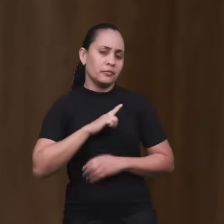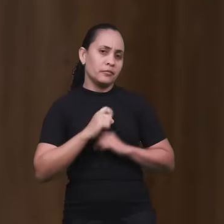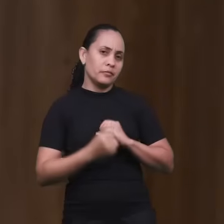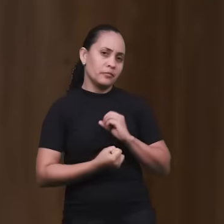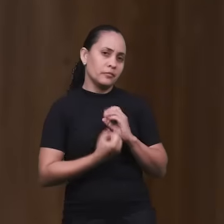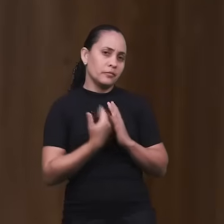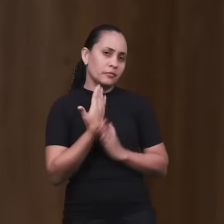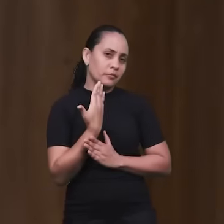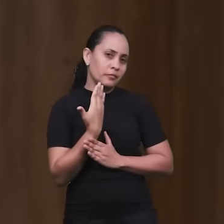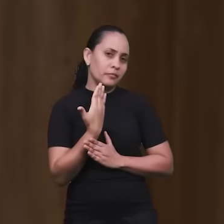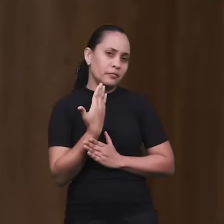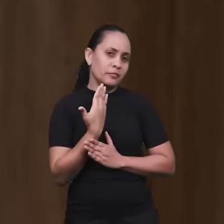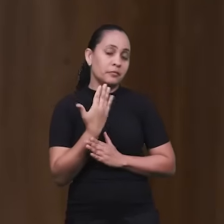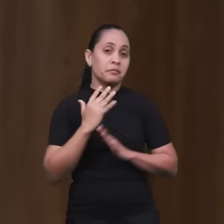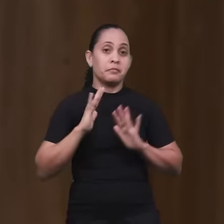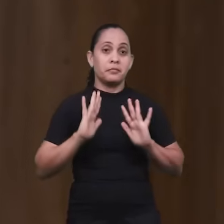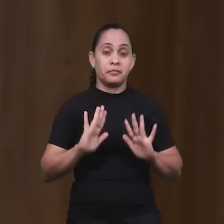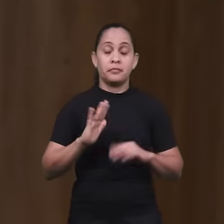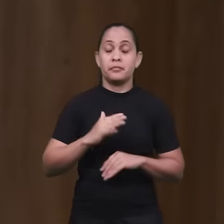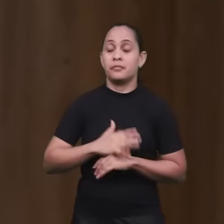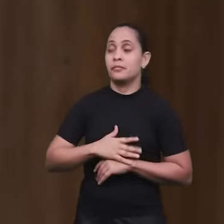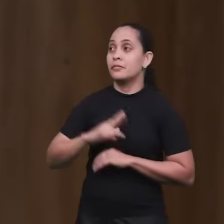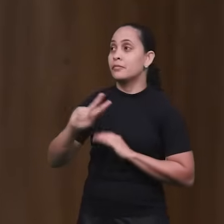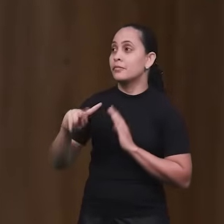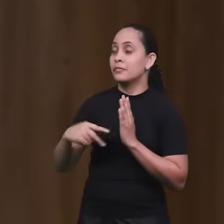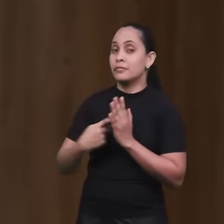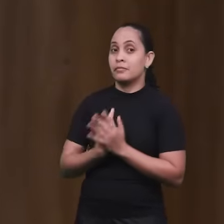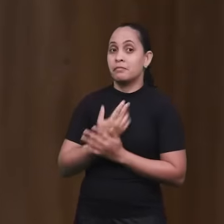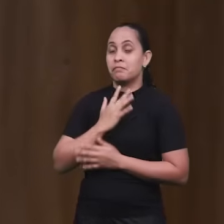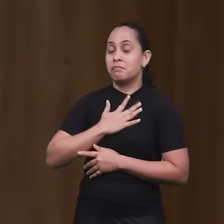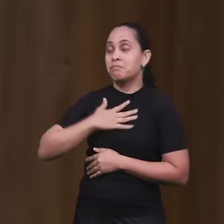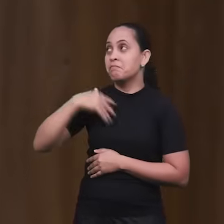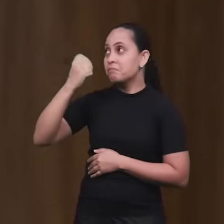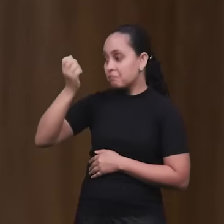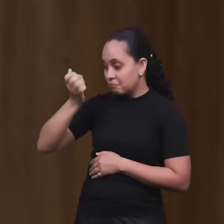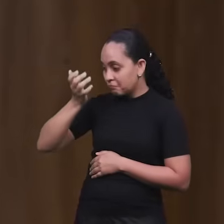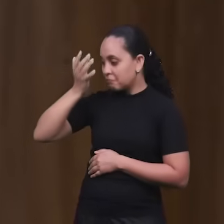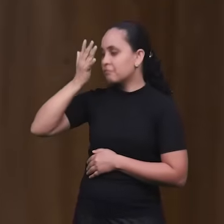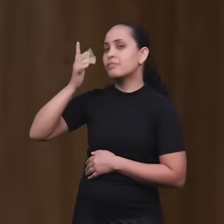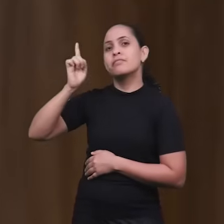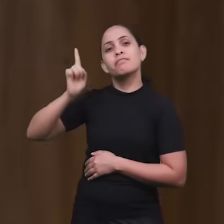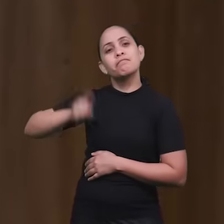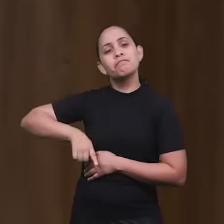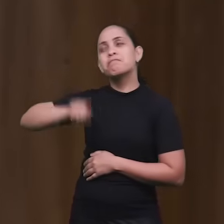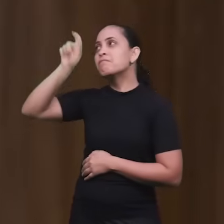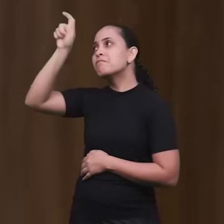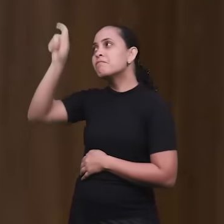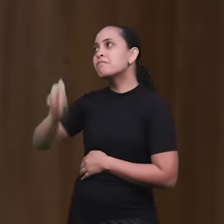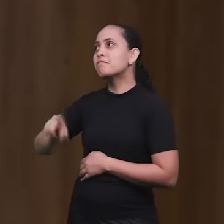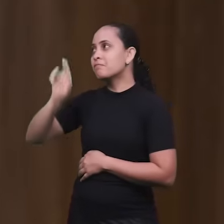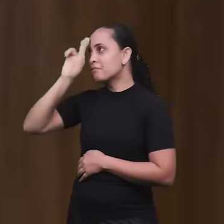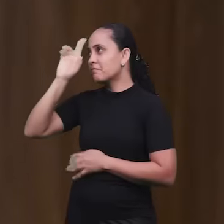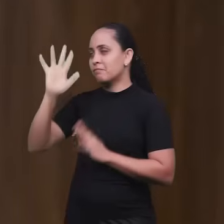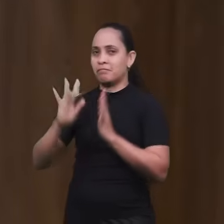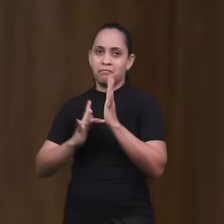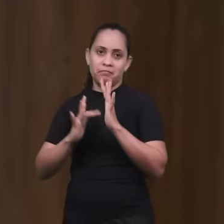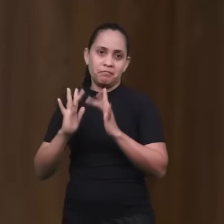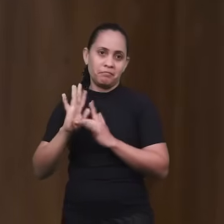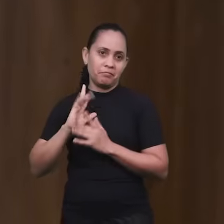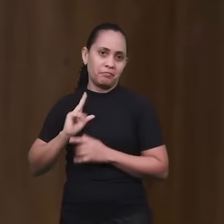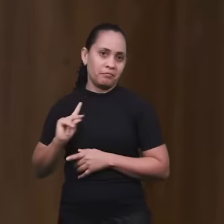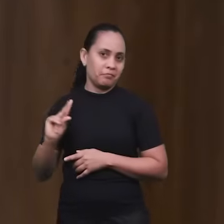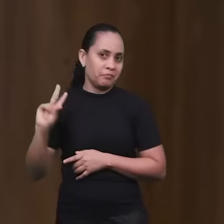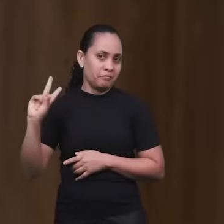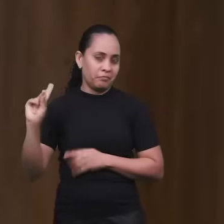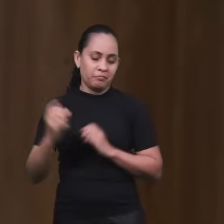criada e ela subsiste por si só. E nós estamos falando do Senhor Jesus. Hoje